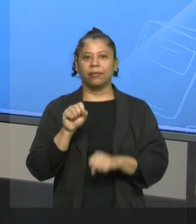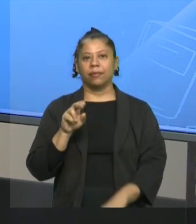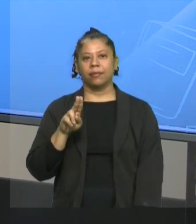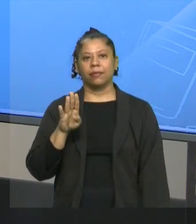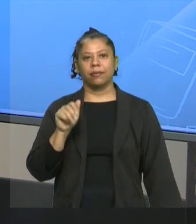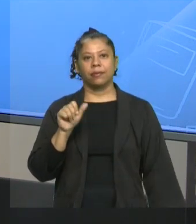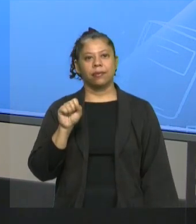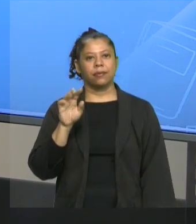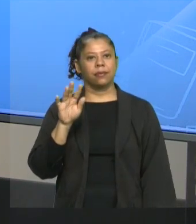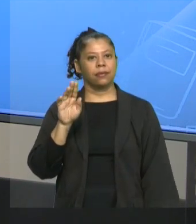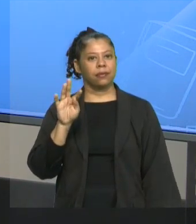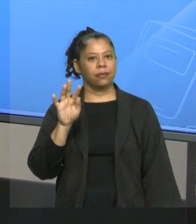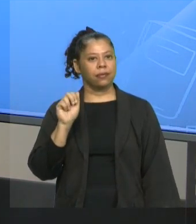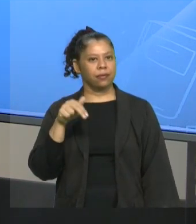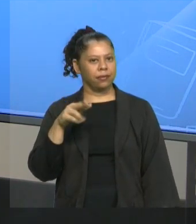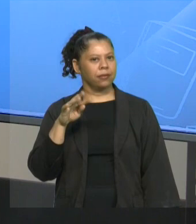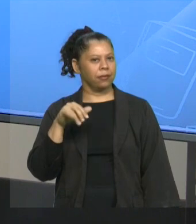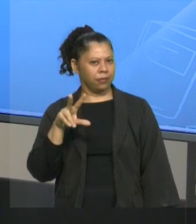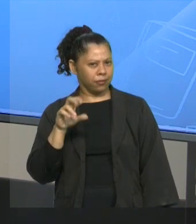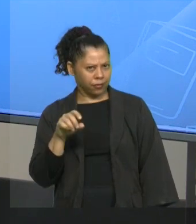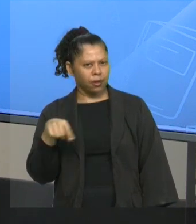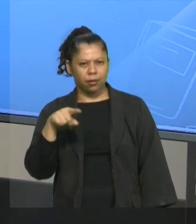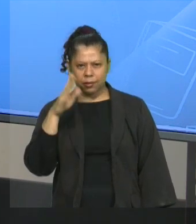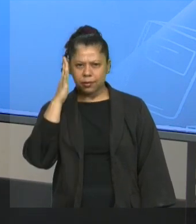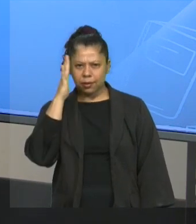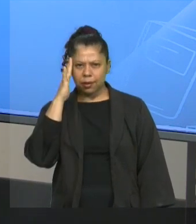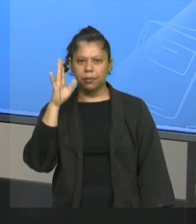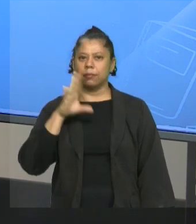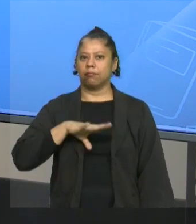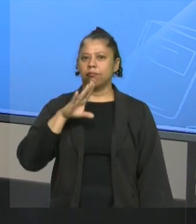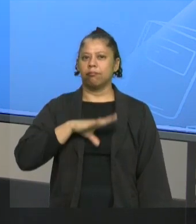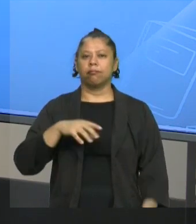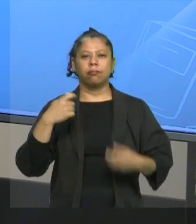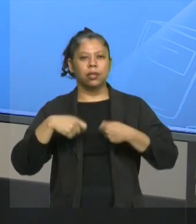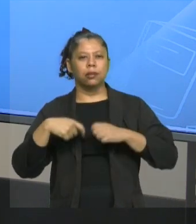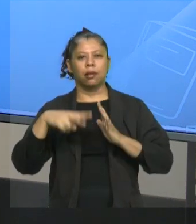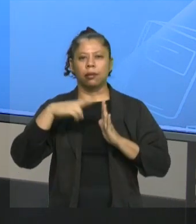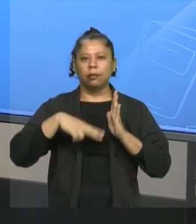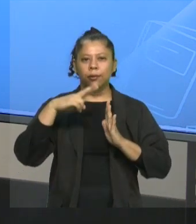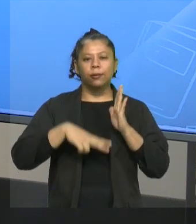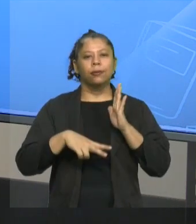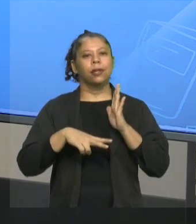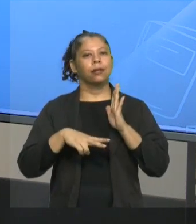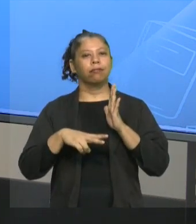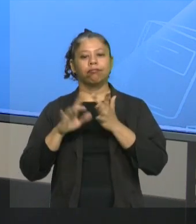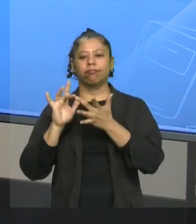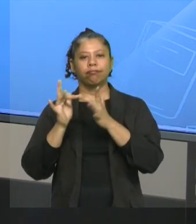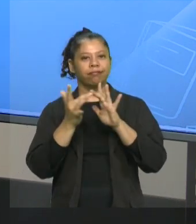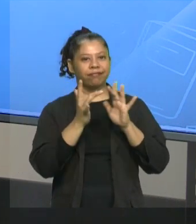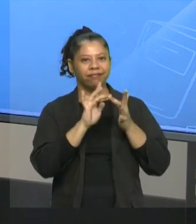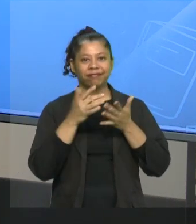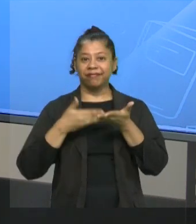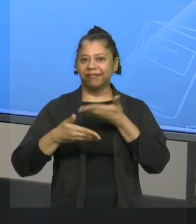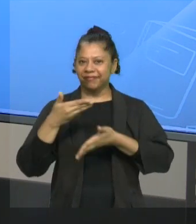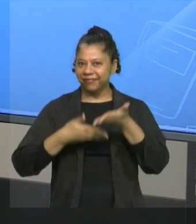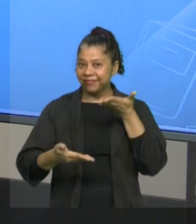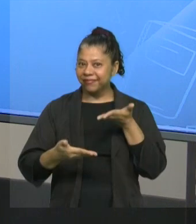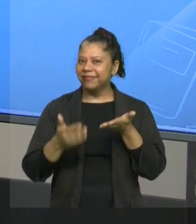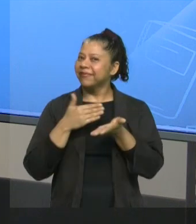língua portuguesa envolve leitura, interação. Vamos começar então com uma